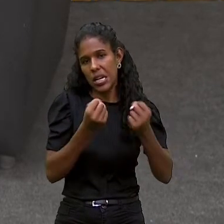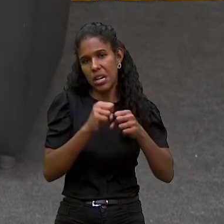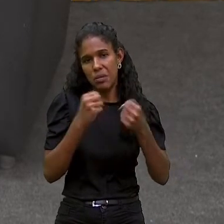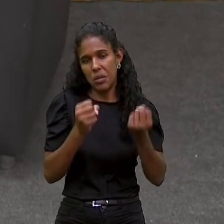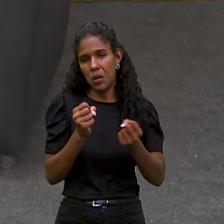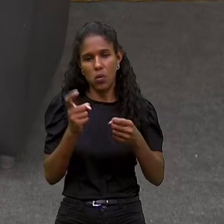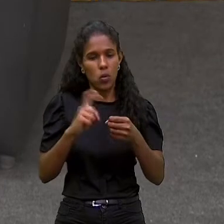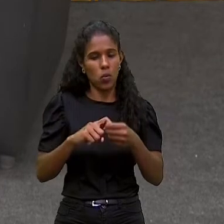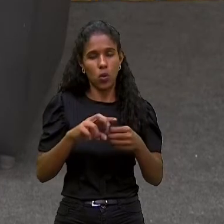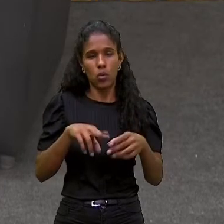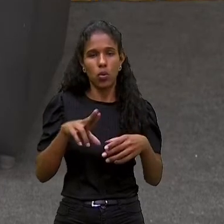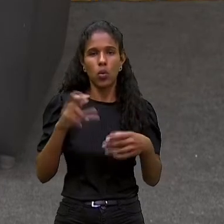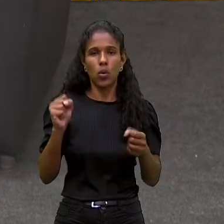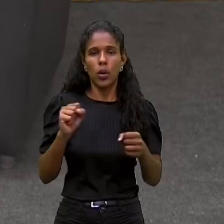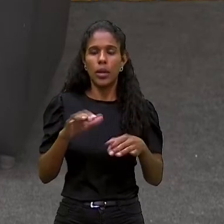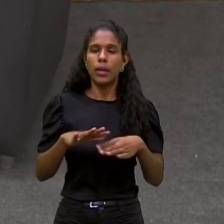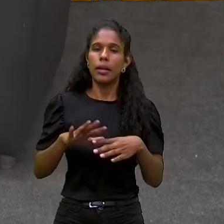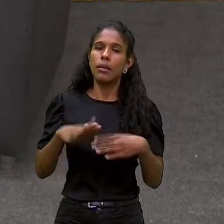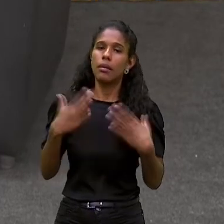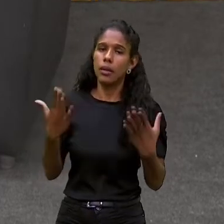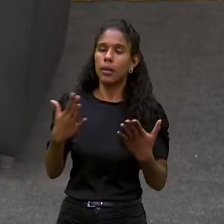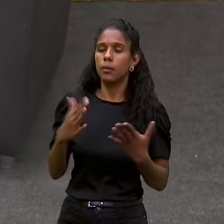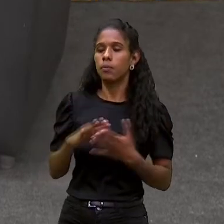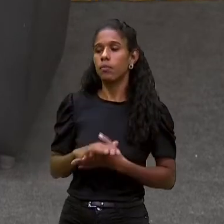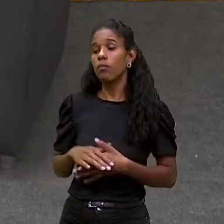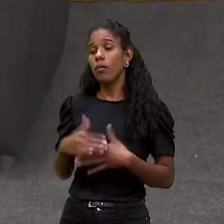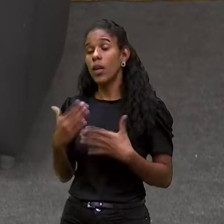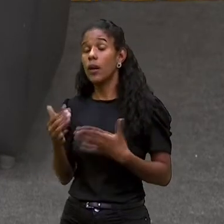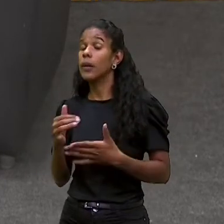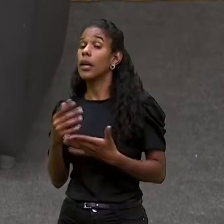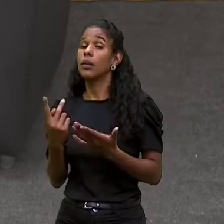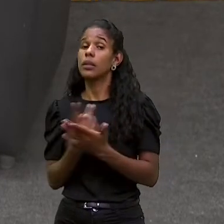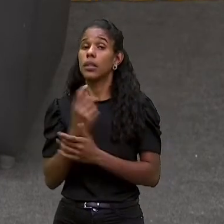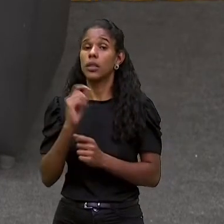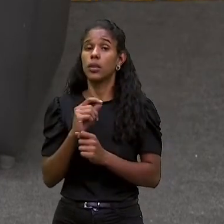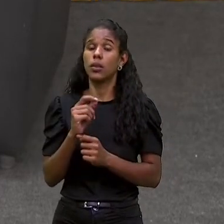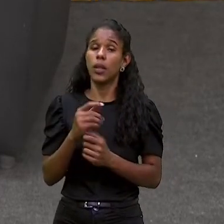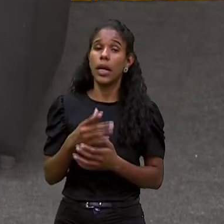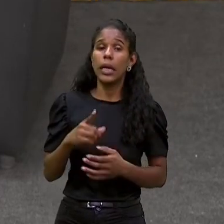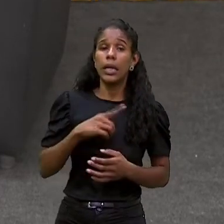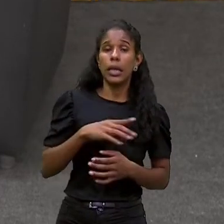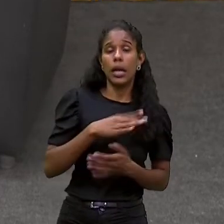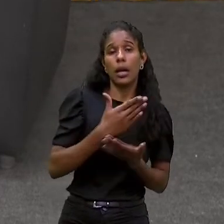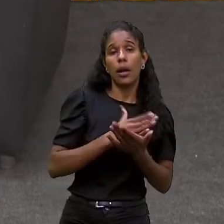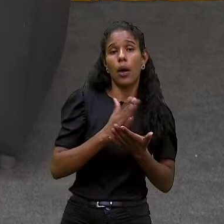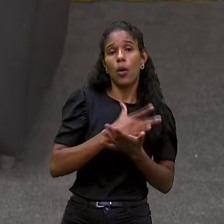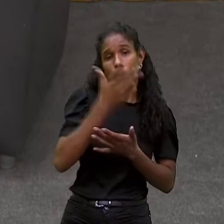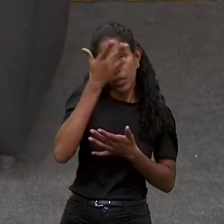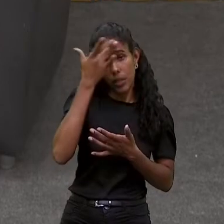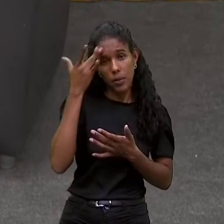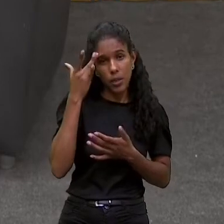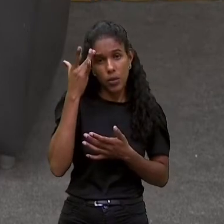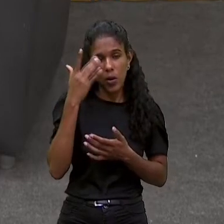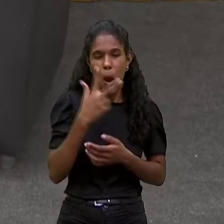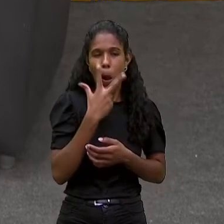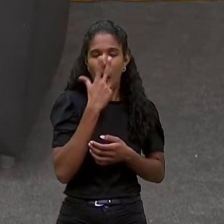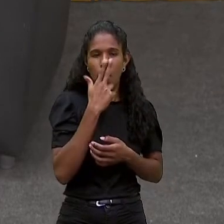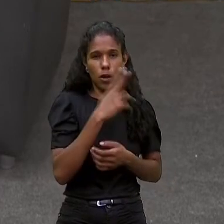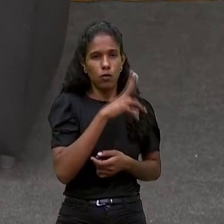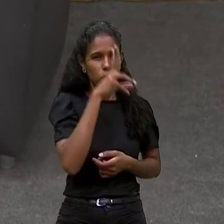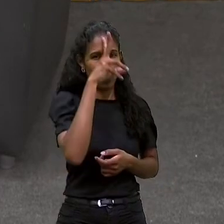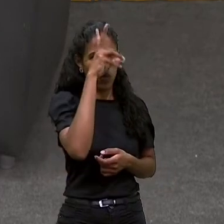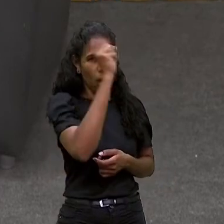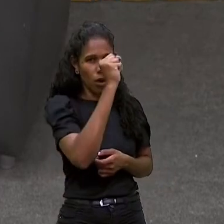assim, aparentemente fortes, mas quando elas desmontam, elas choram, elas às vezes vão para o